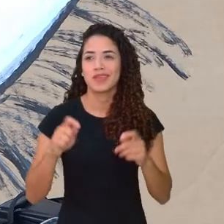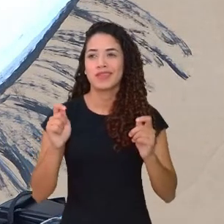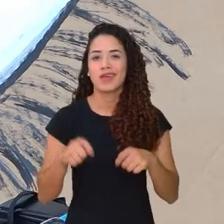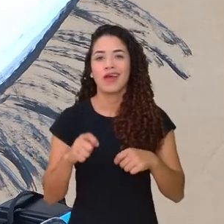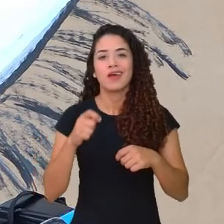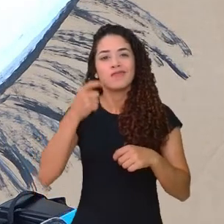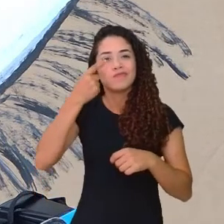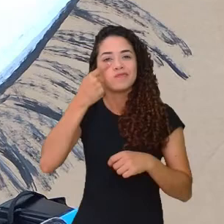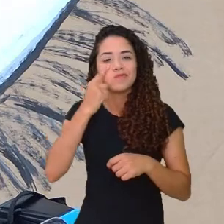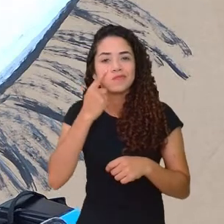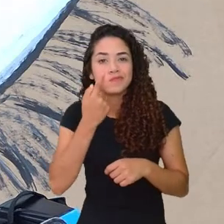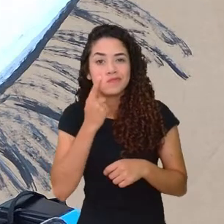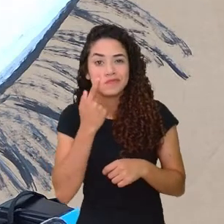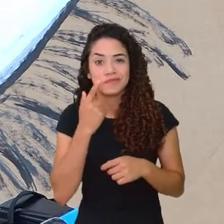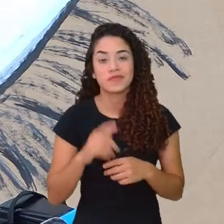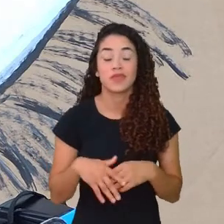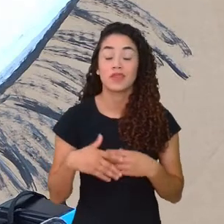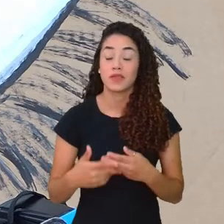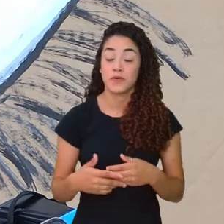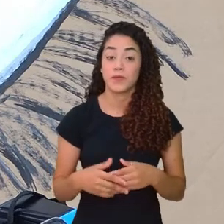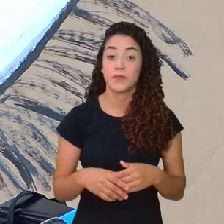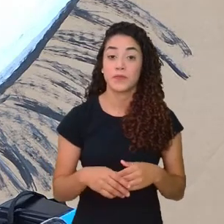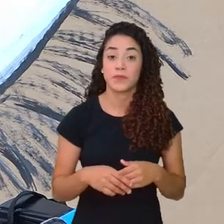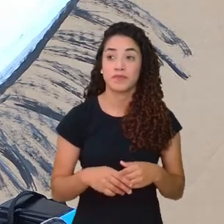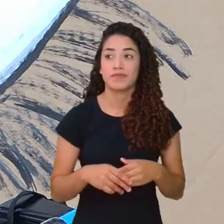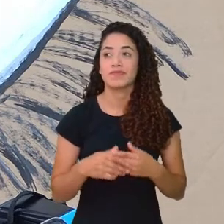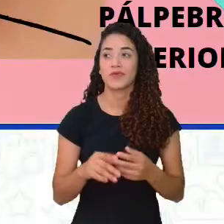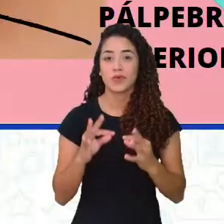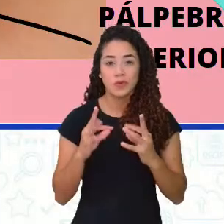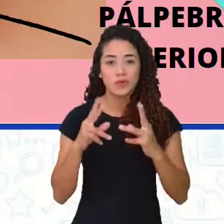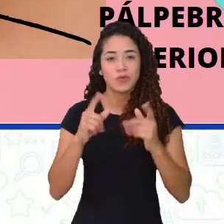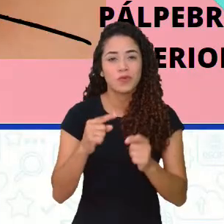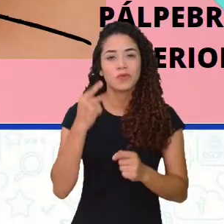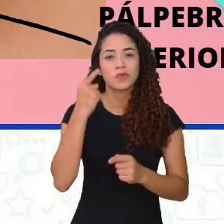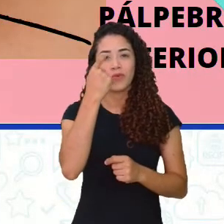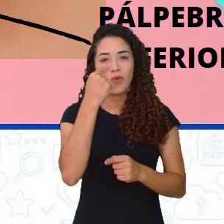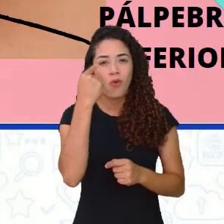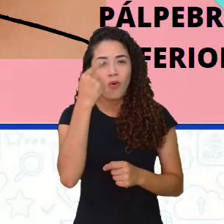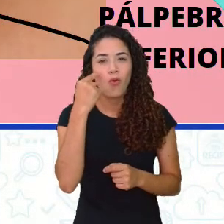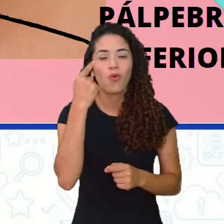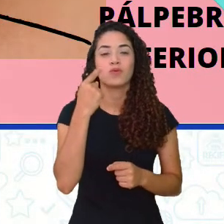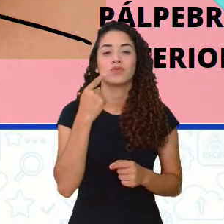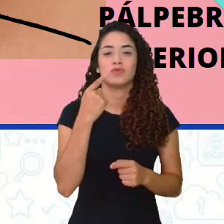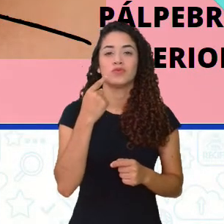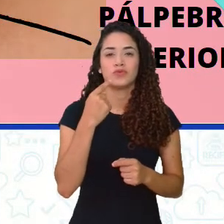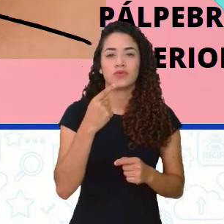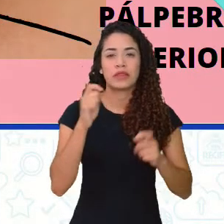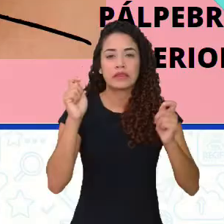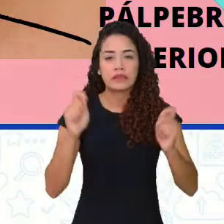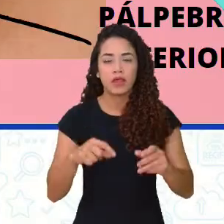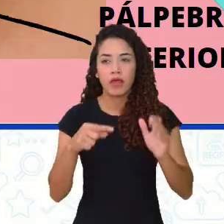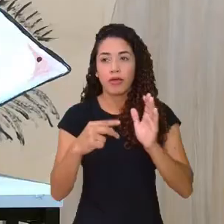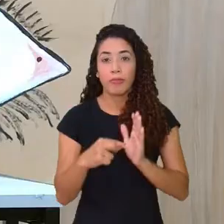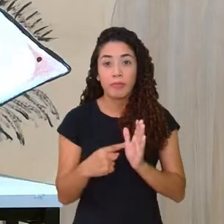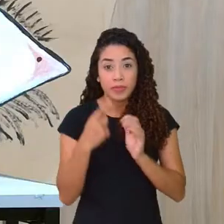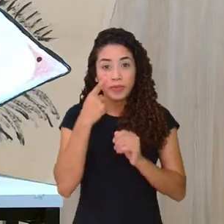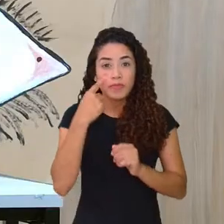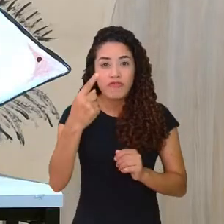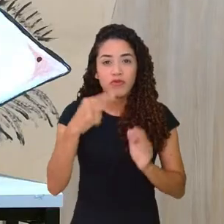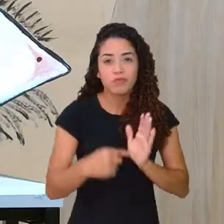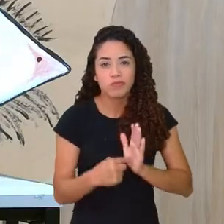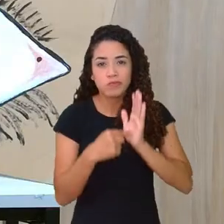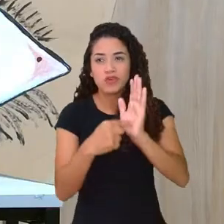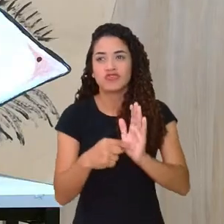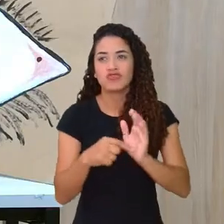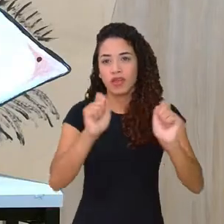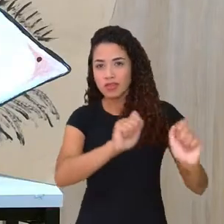saindo. A questão aí de todo esse olho, que a gente vai ver, através dessa representação que está na tela,